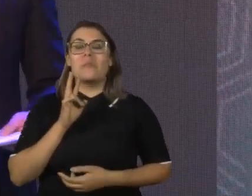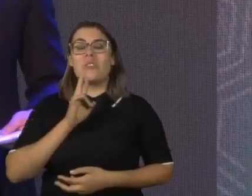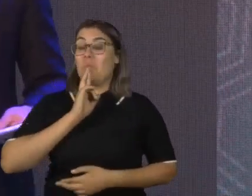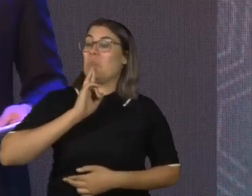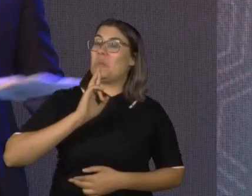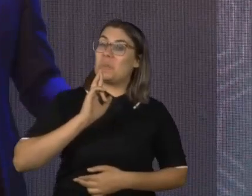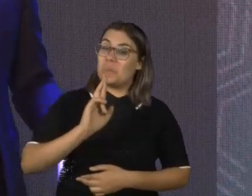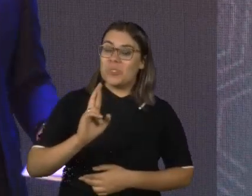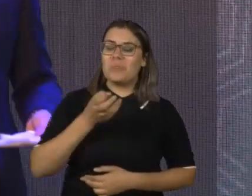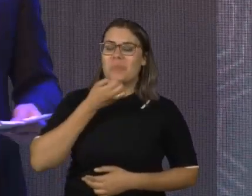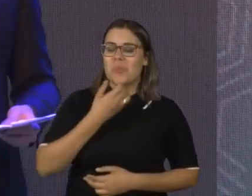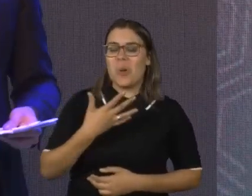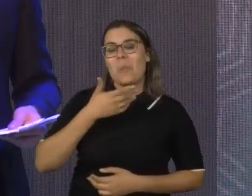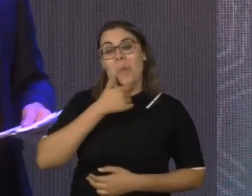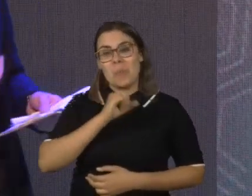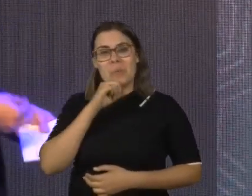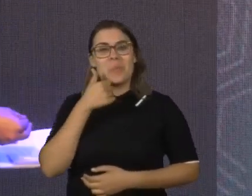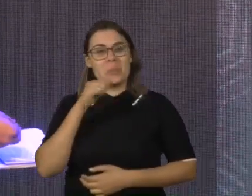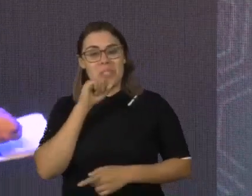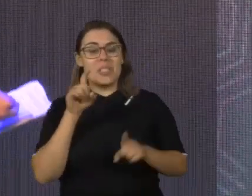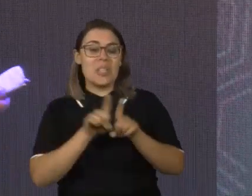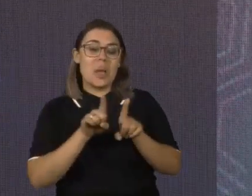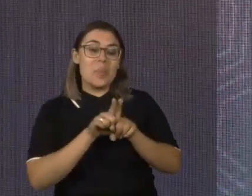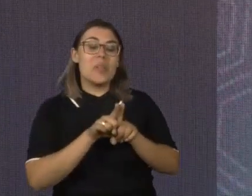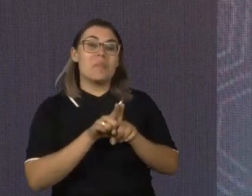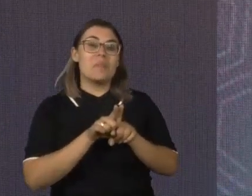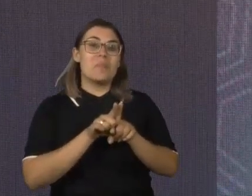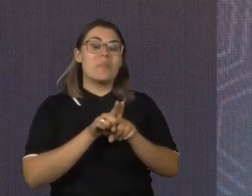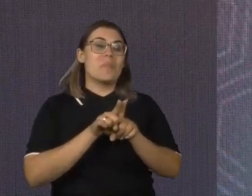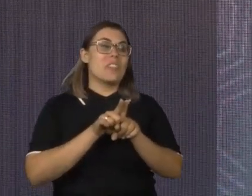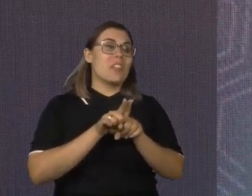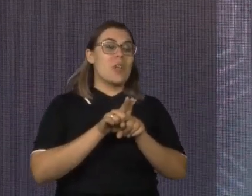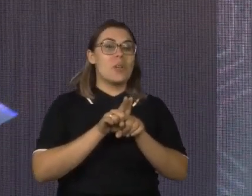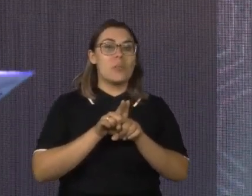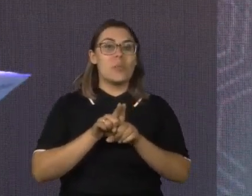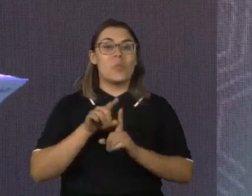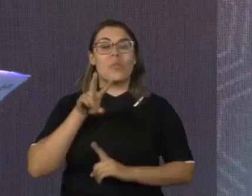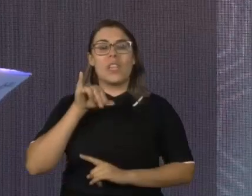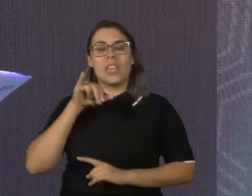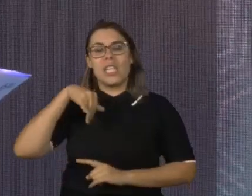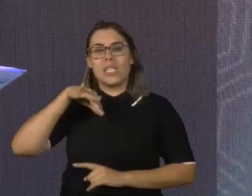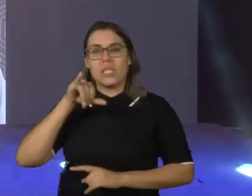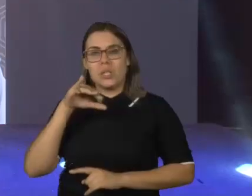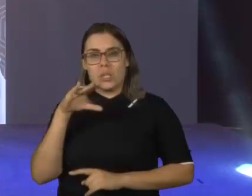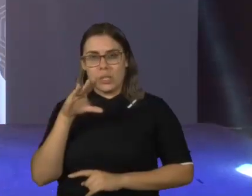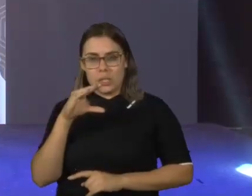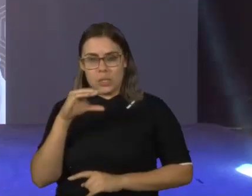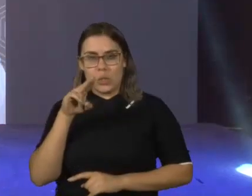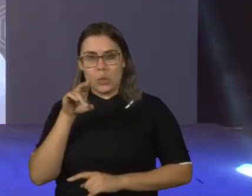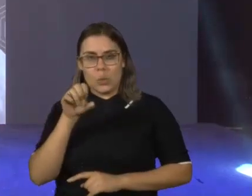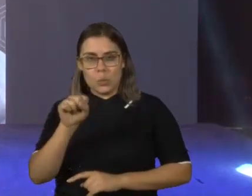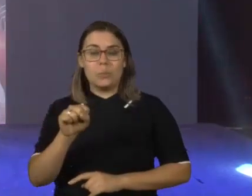para os pais, quanto para o Vinícius também. Vini, você também lida com as suas contas, é mesmo?